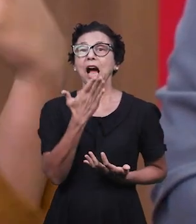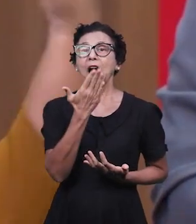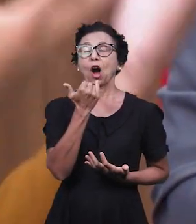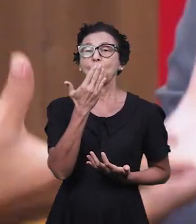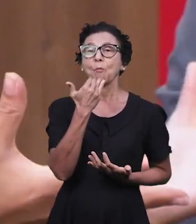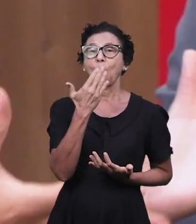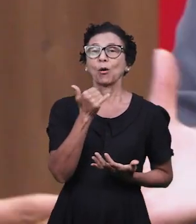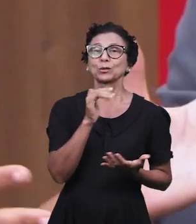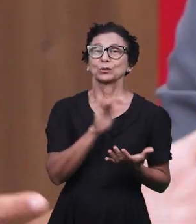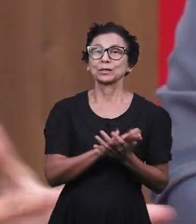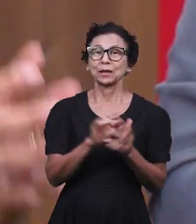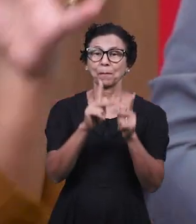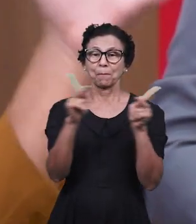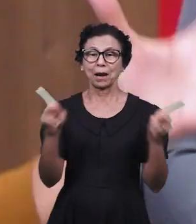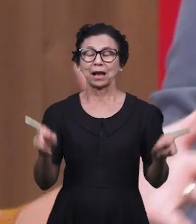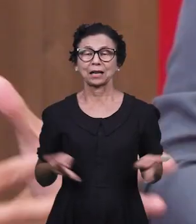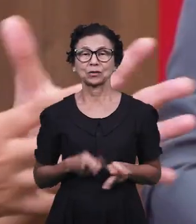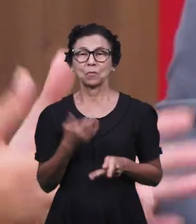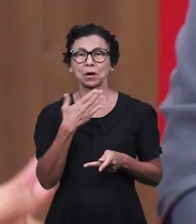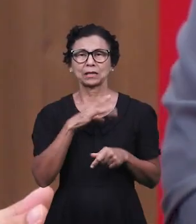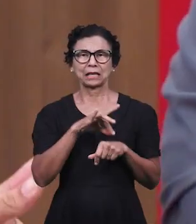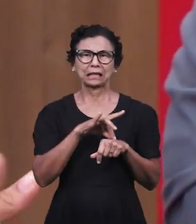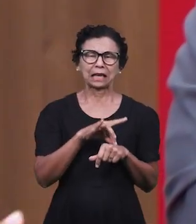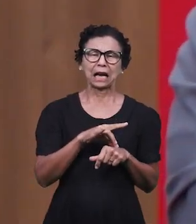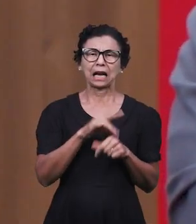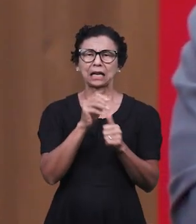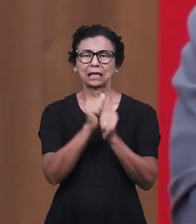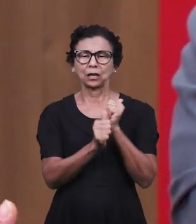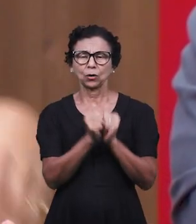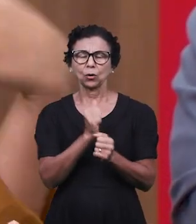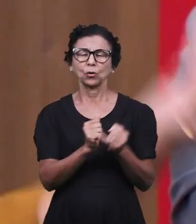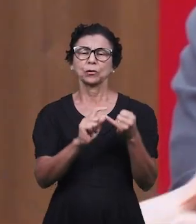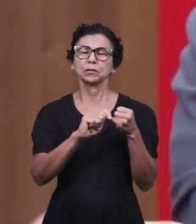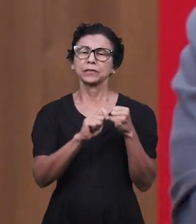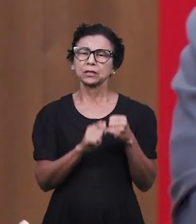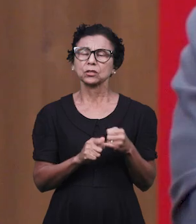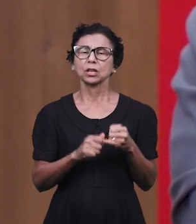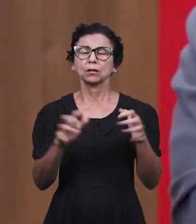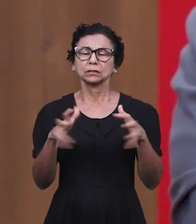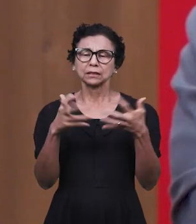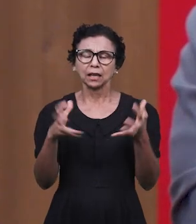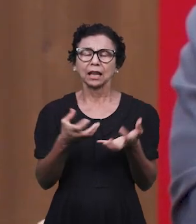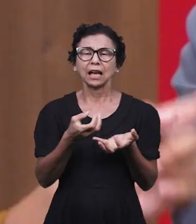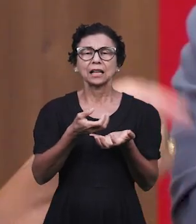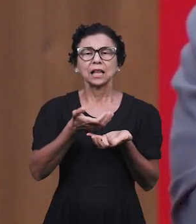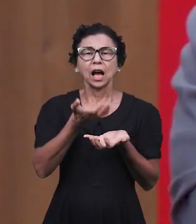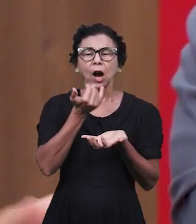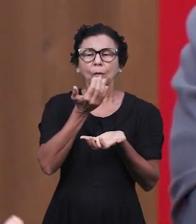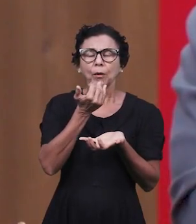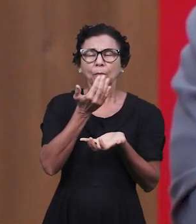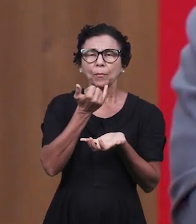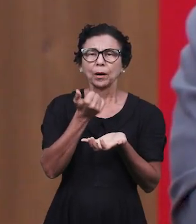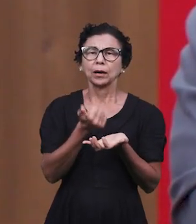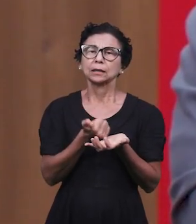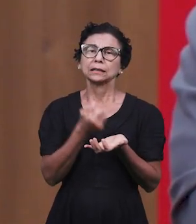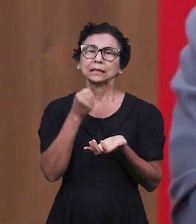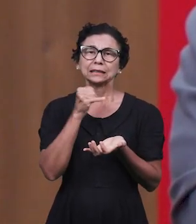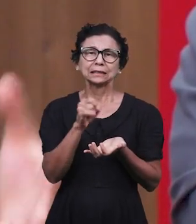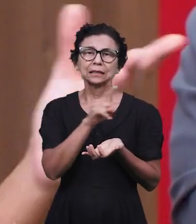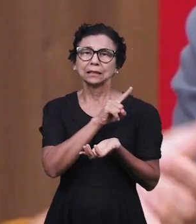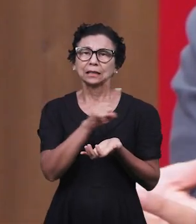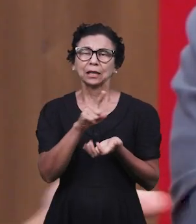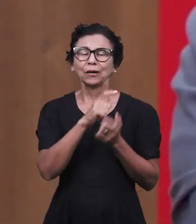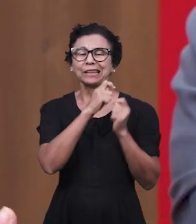um almoço, por exemplo, um Pesado, prato, né, de né? almoço, né? E às vezes a gente não faz o uso do fio dental, aí pode ocorrer a cárie por